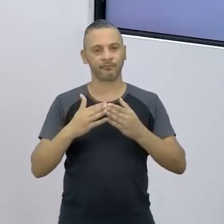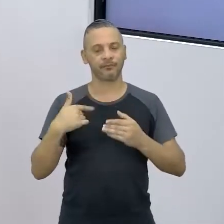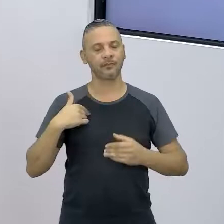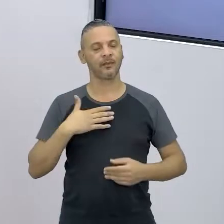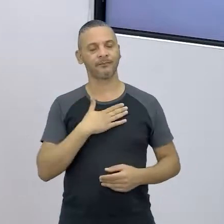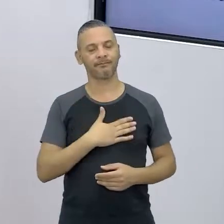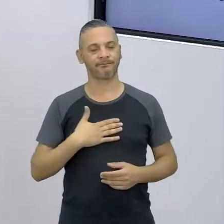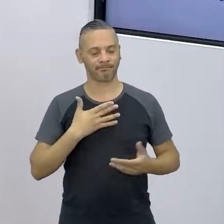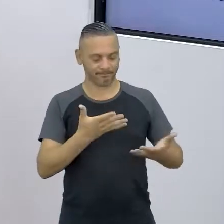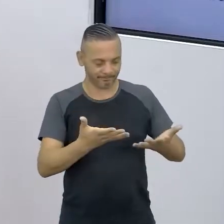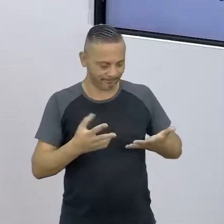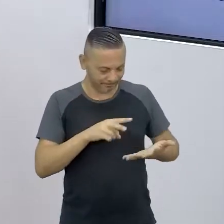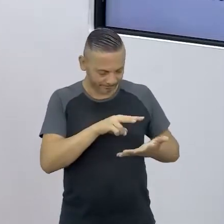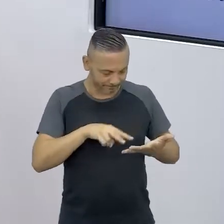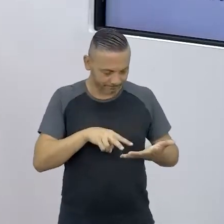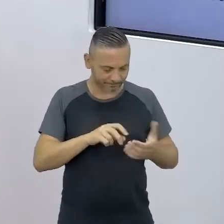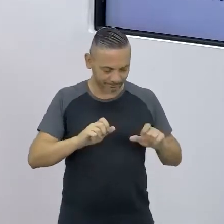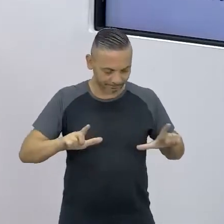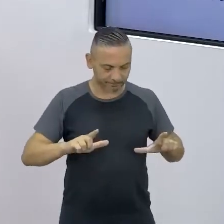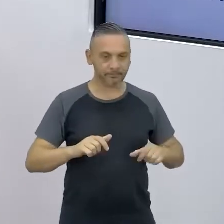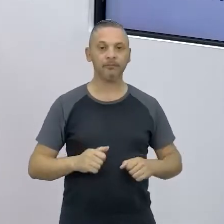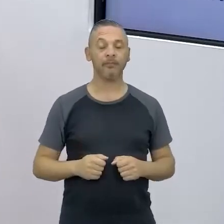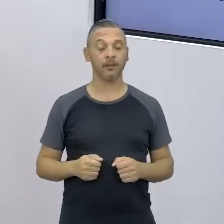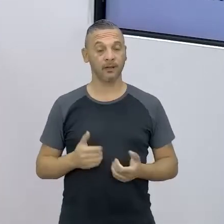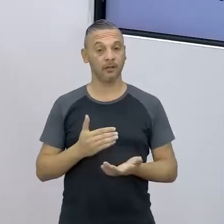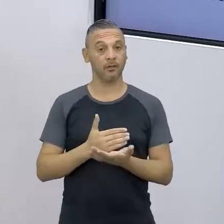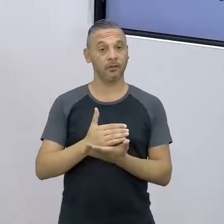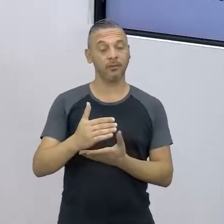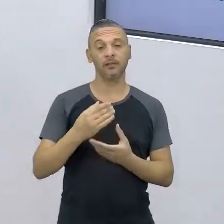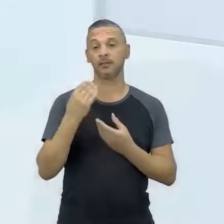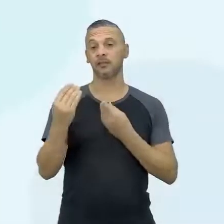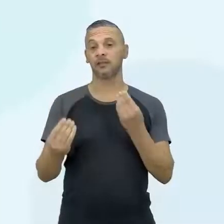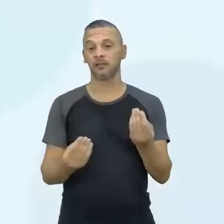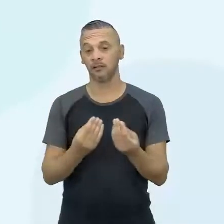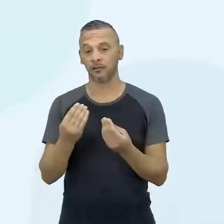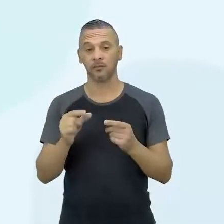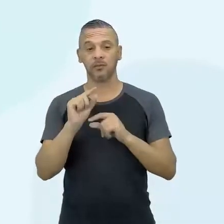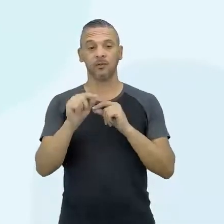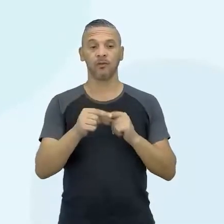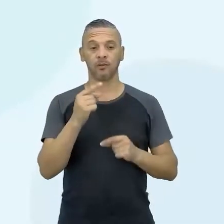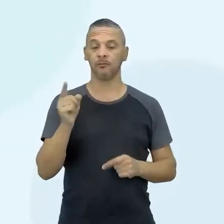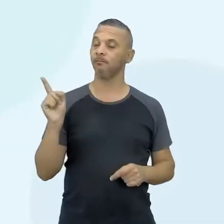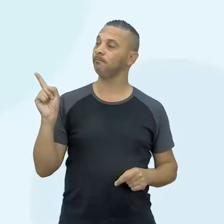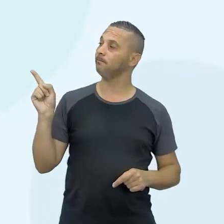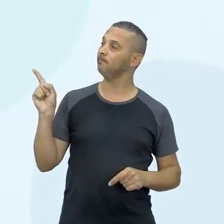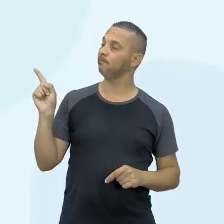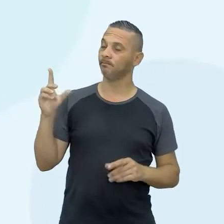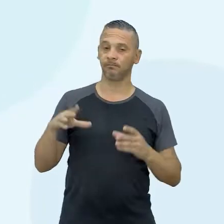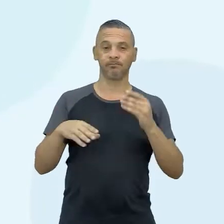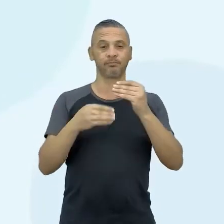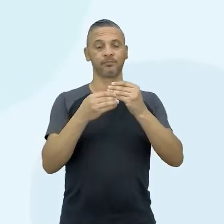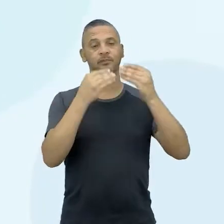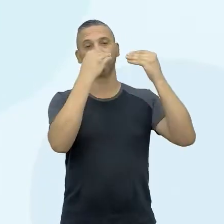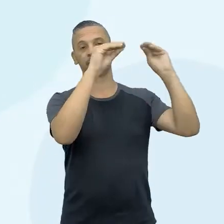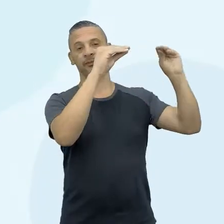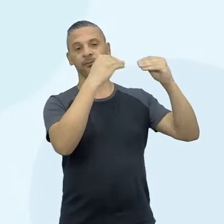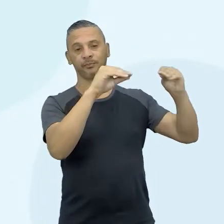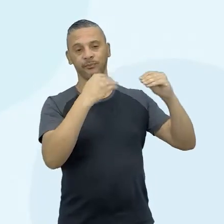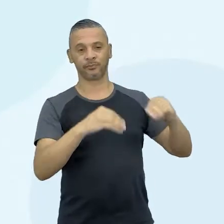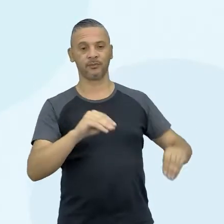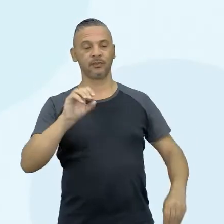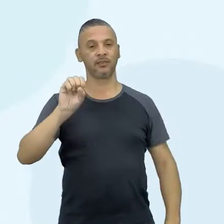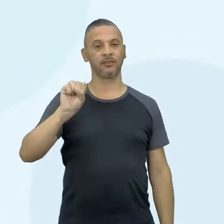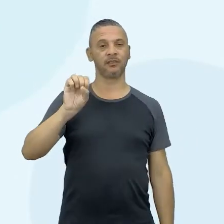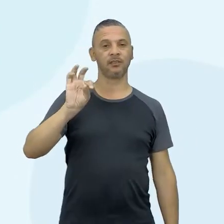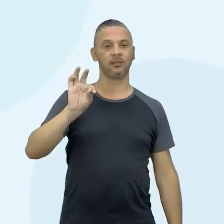adorar receber. Bom, para começar a nossa aula, eu sempre vou lembrar de vocês inserirem as ideias de vocês no Estude Blog,